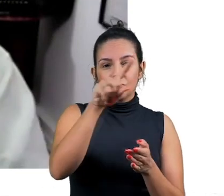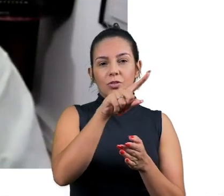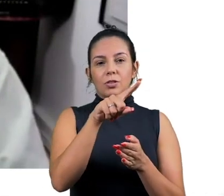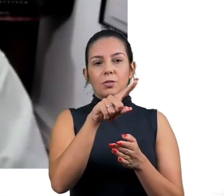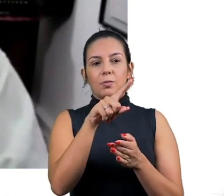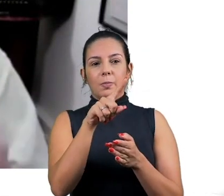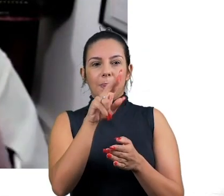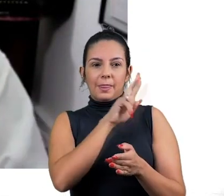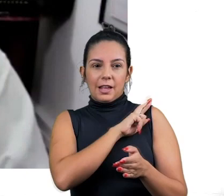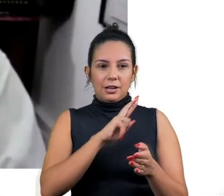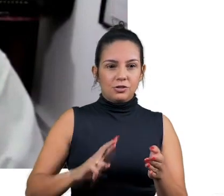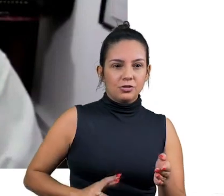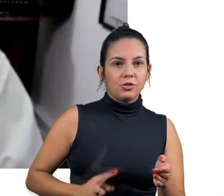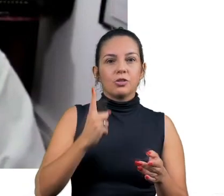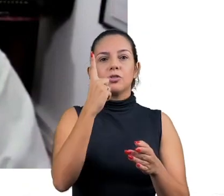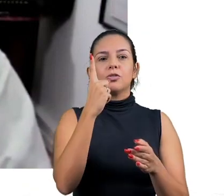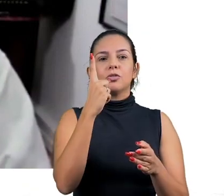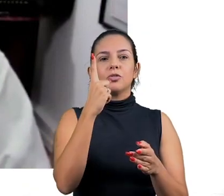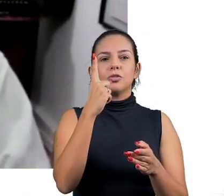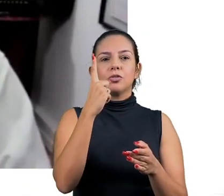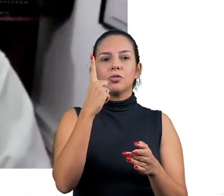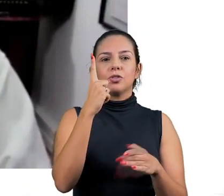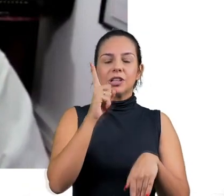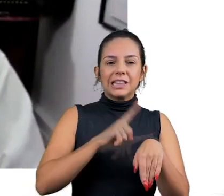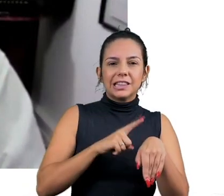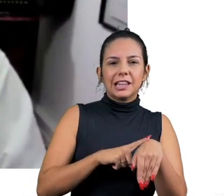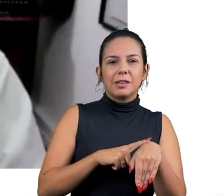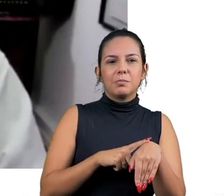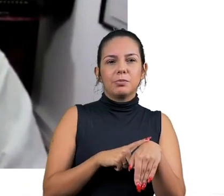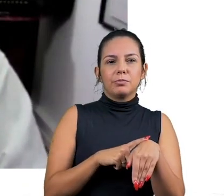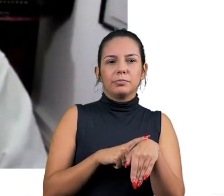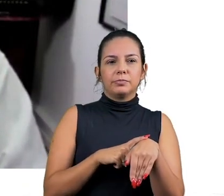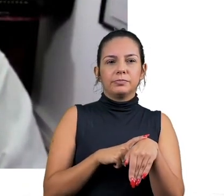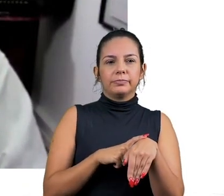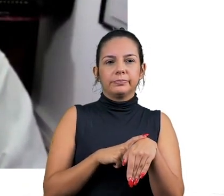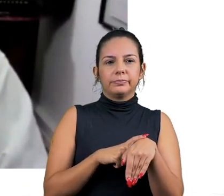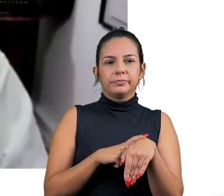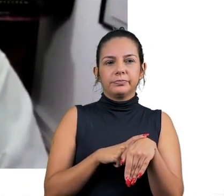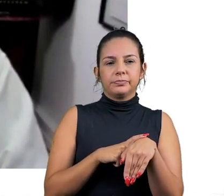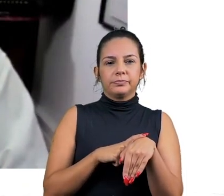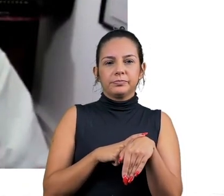da religião é um fenômeno de tempos como esse. Né? Quer dizer,